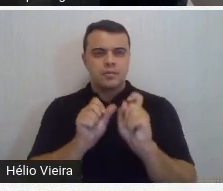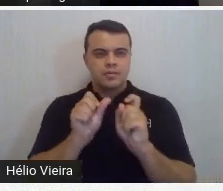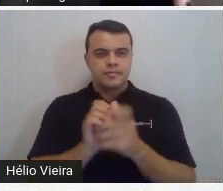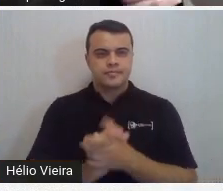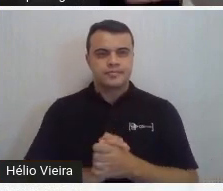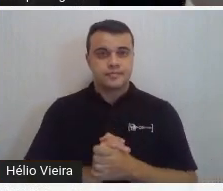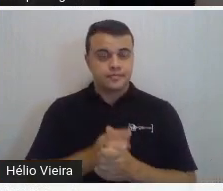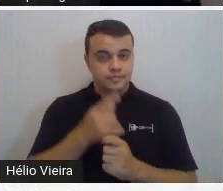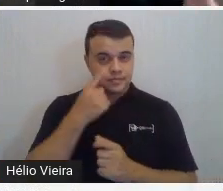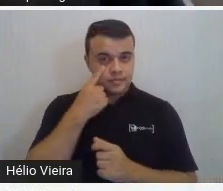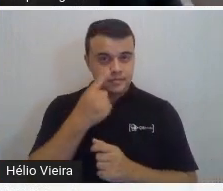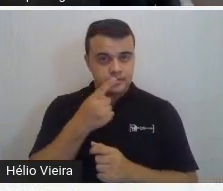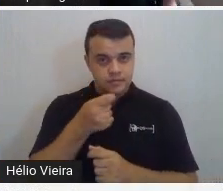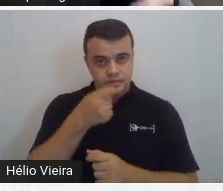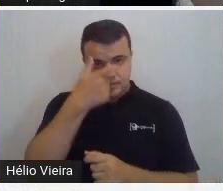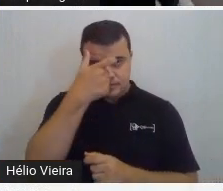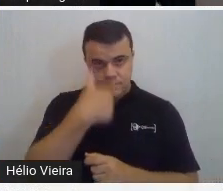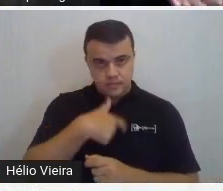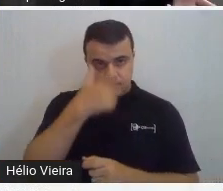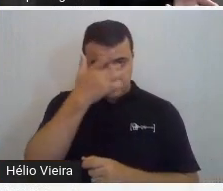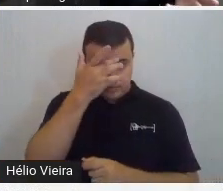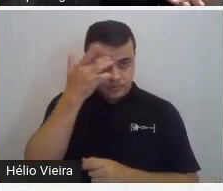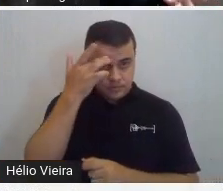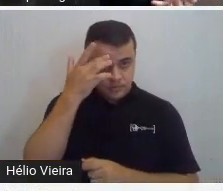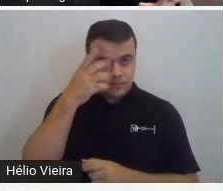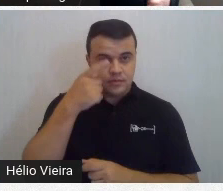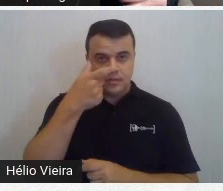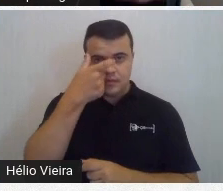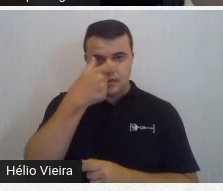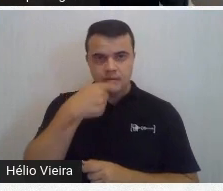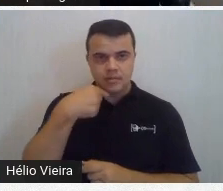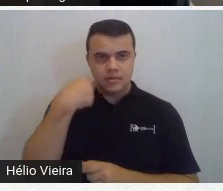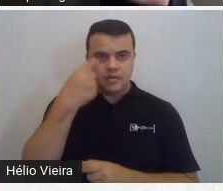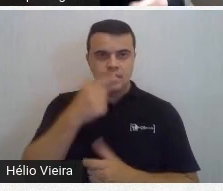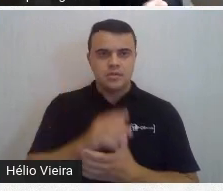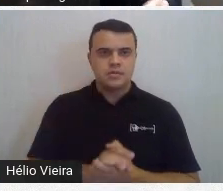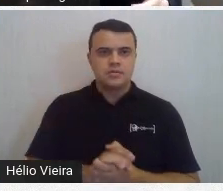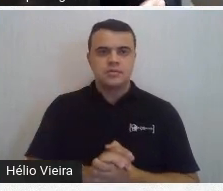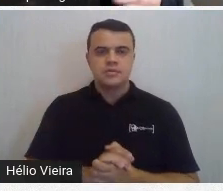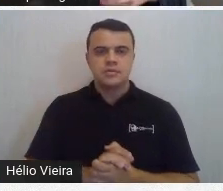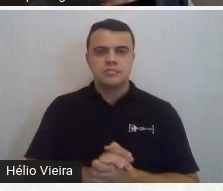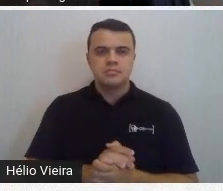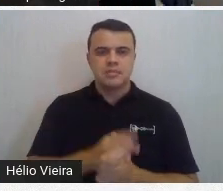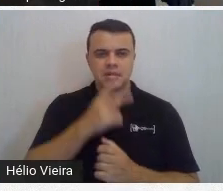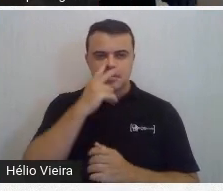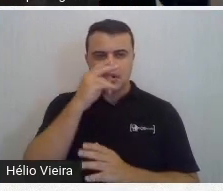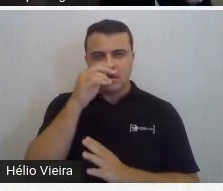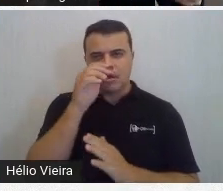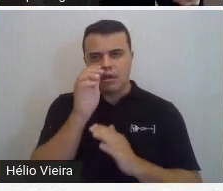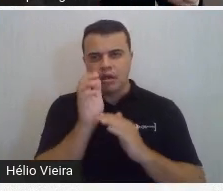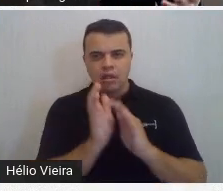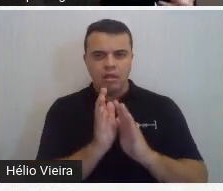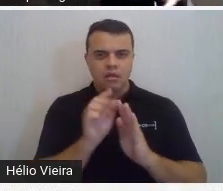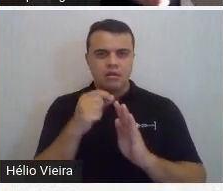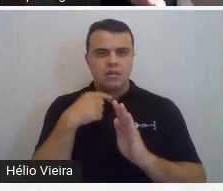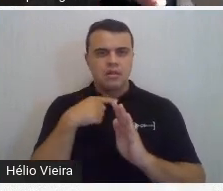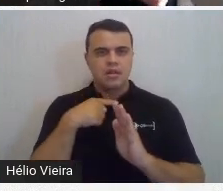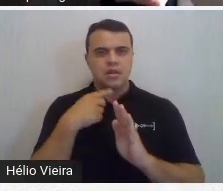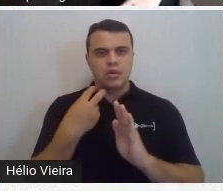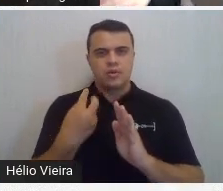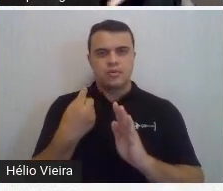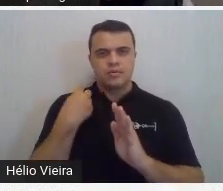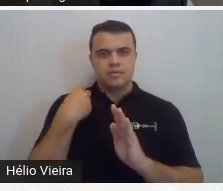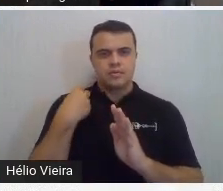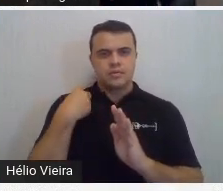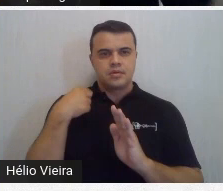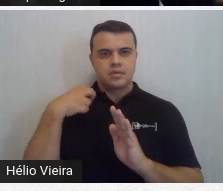um homem, eu sei que é uma pessoa segurando a cabeça, mas ela já está ali um pouco desconstruída. Eu sei que atrás dela tem mais duas figuras